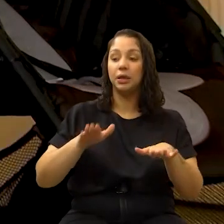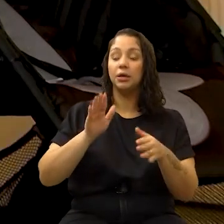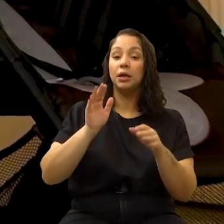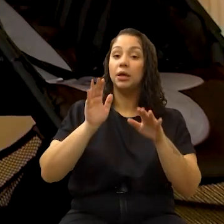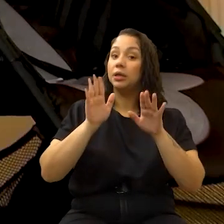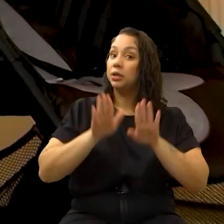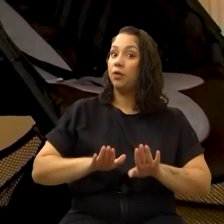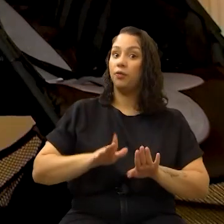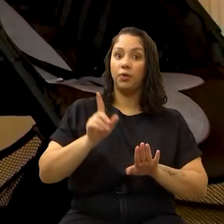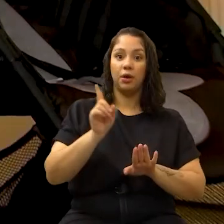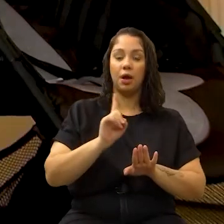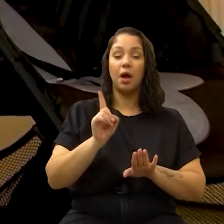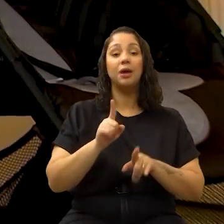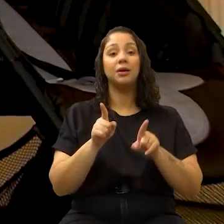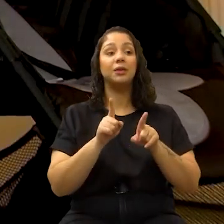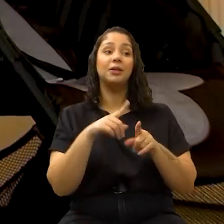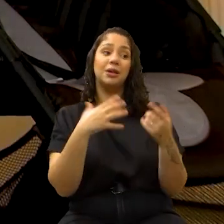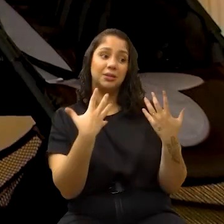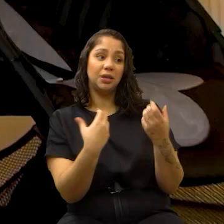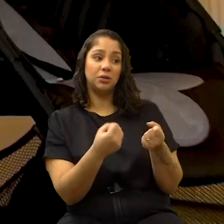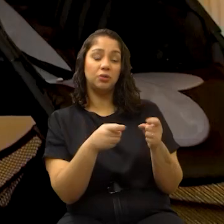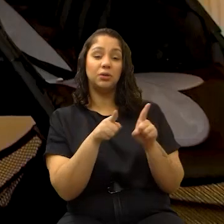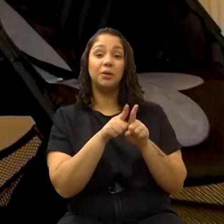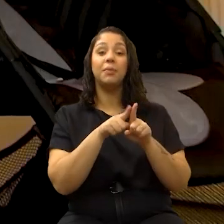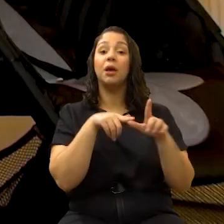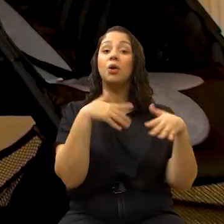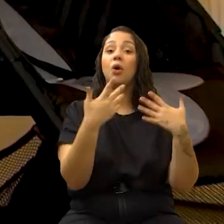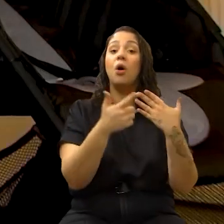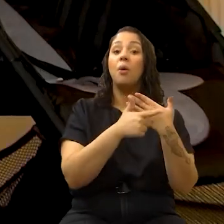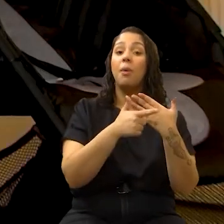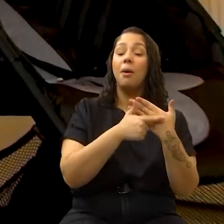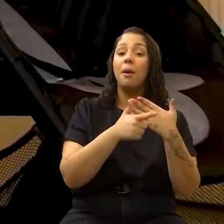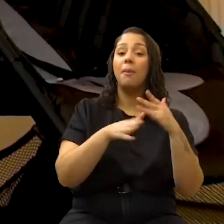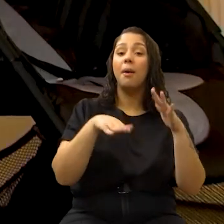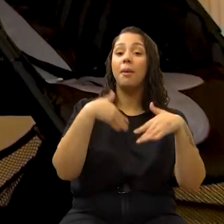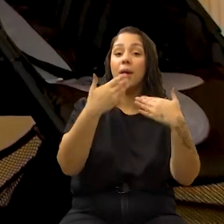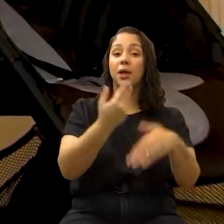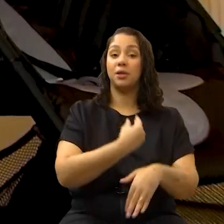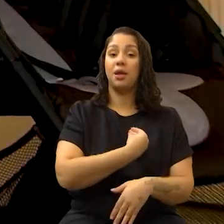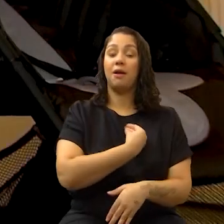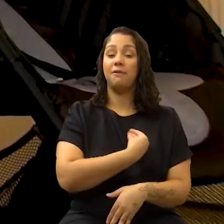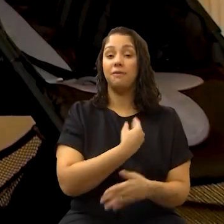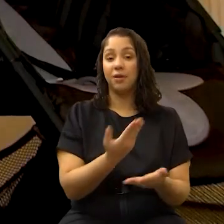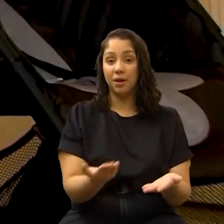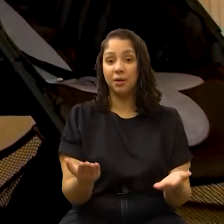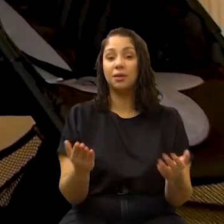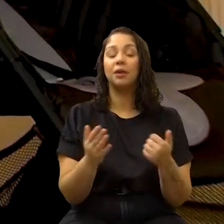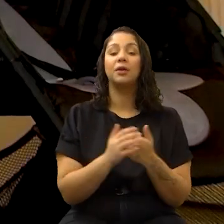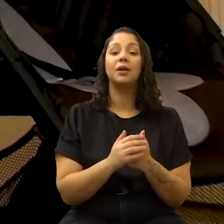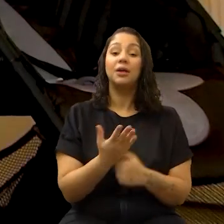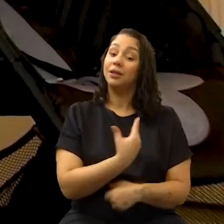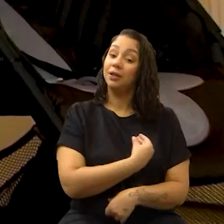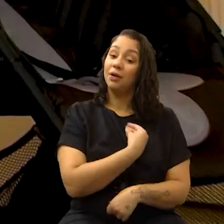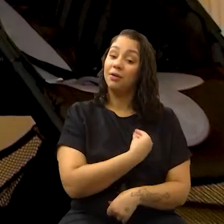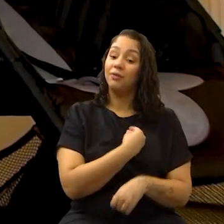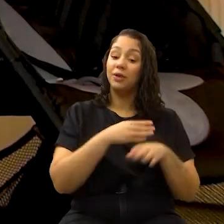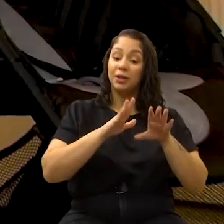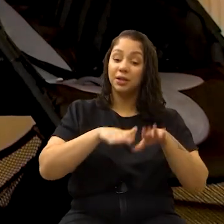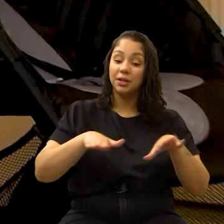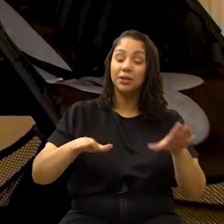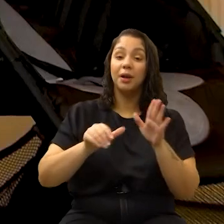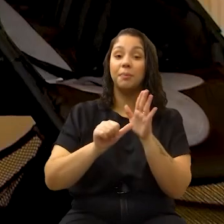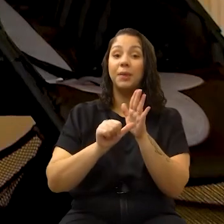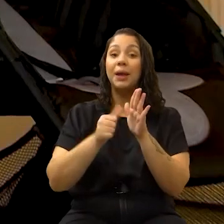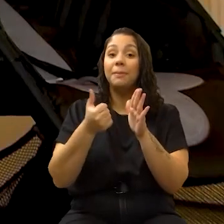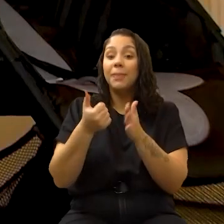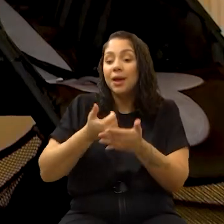da criança. Eles aceitaram também. E a gente entende o papel que a gente desempenha na vida deles, né? Então a gente coloca a vida